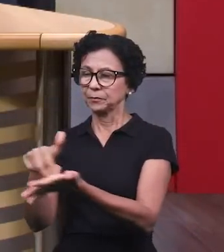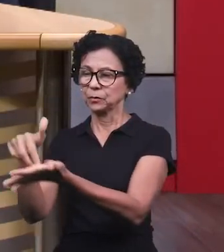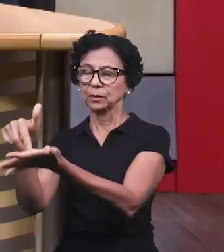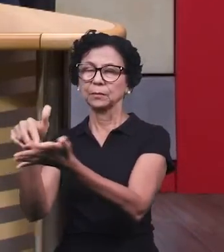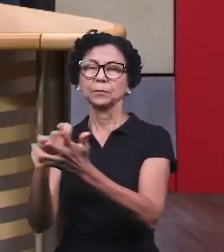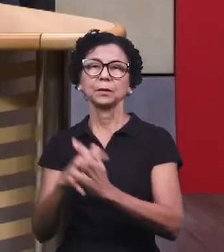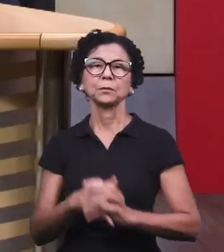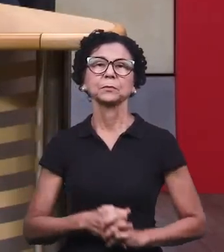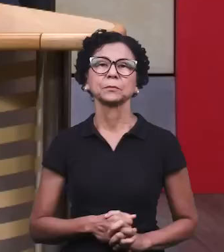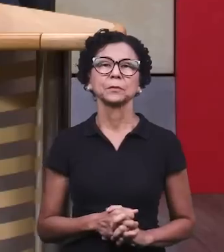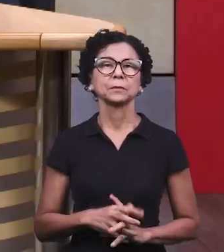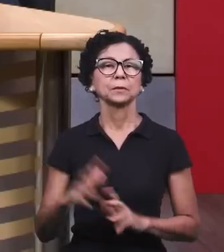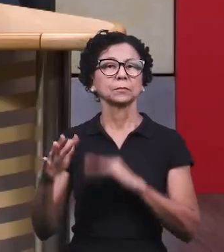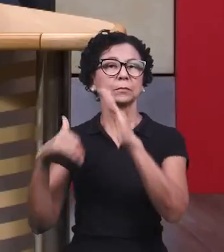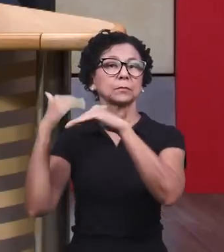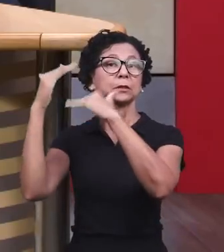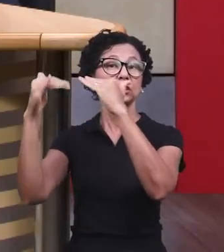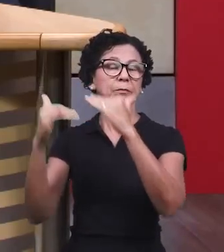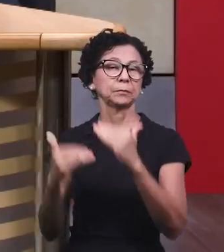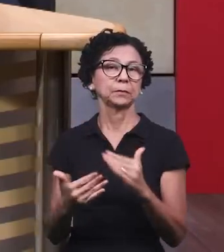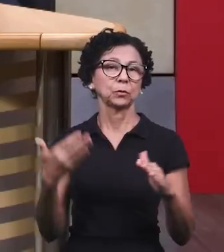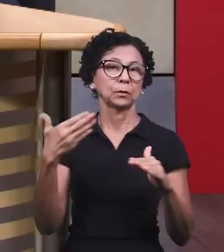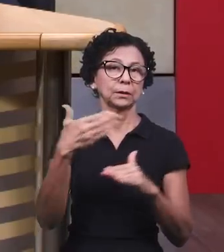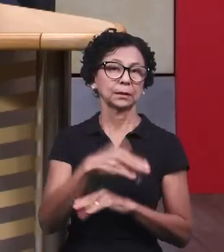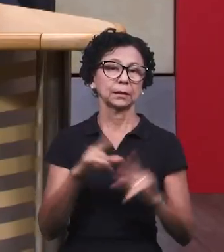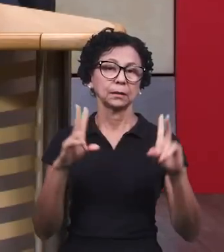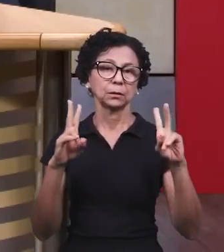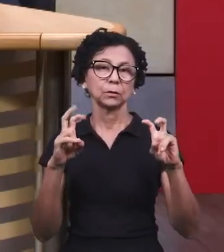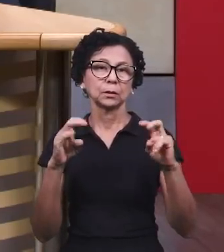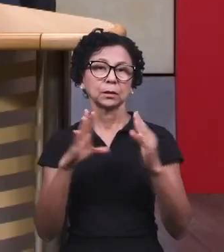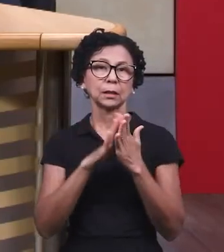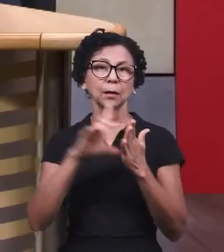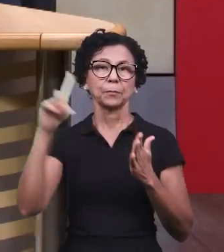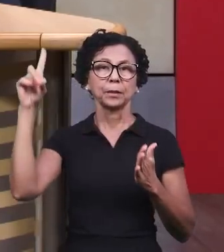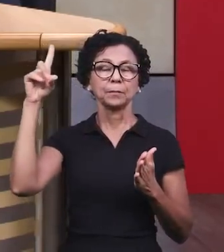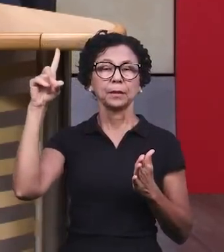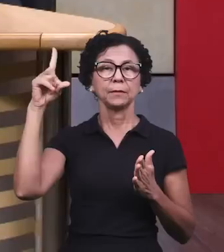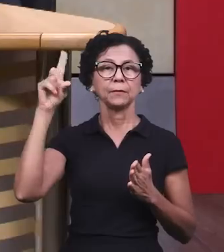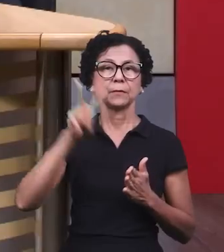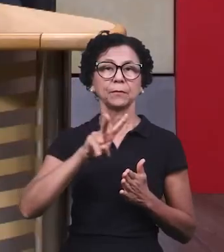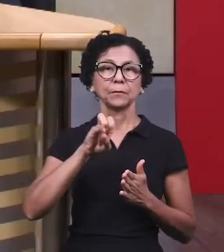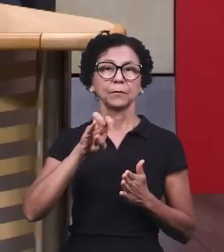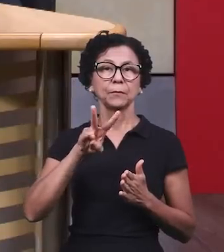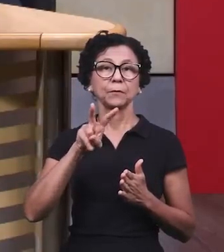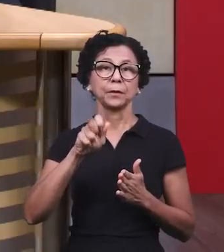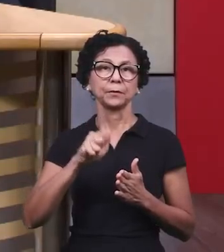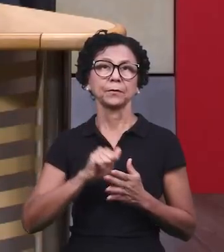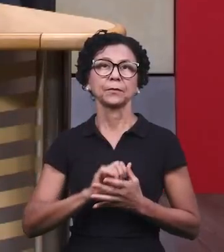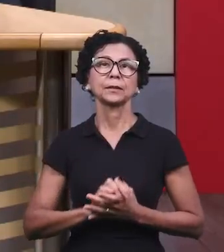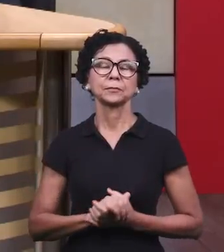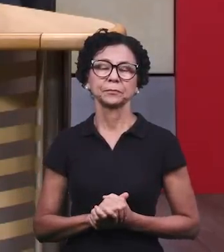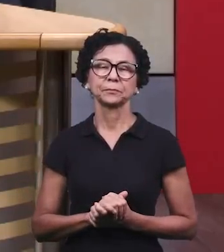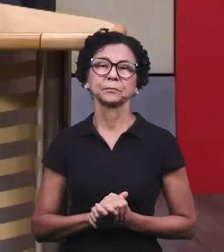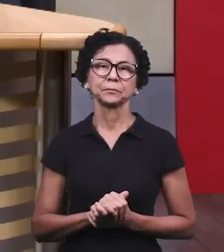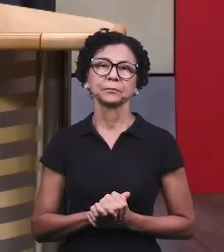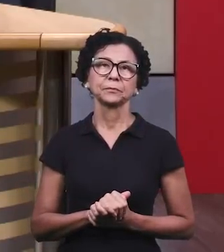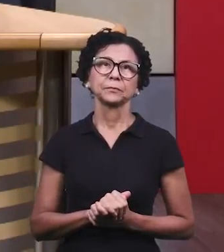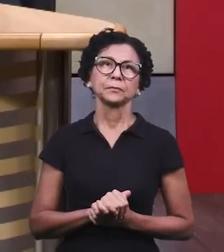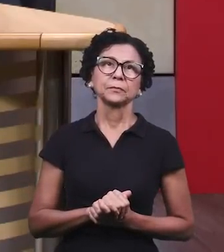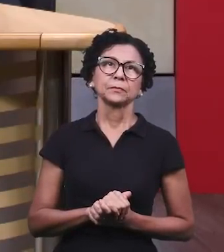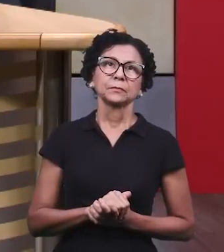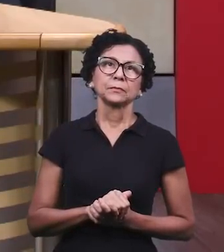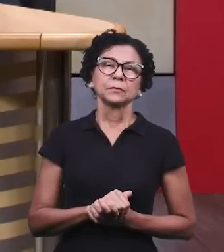é onde nós vamos entrar depois, quando nós falarmos sobre a palavra viva, que é uma outra coisa que nós vamos conversar aqui. Esse texto está